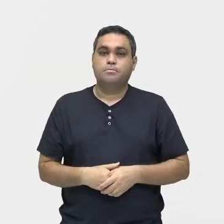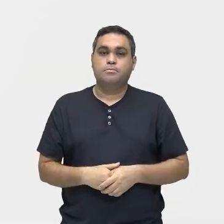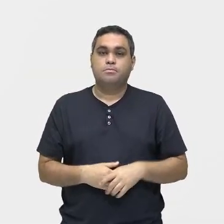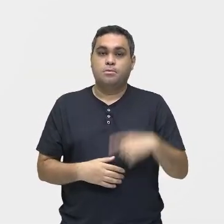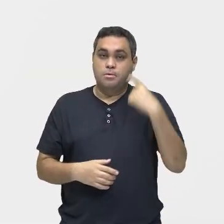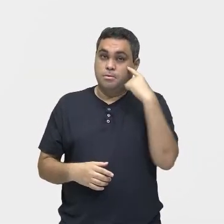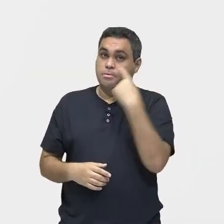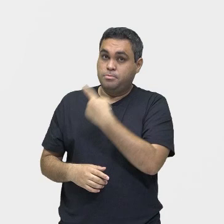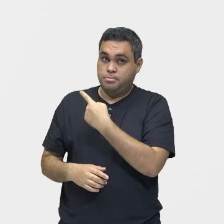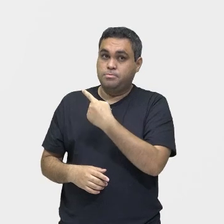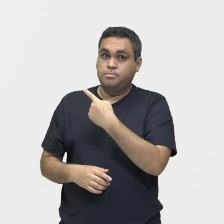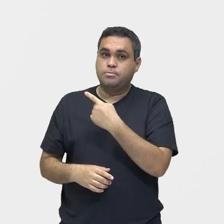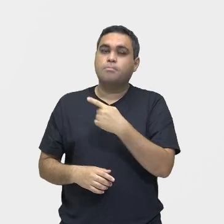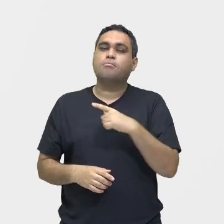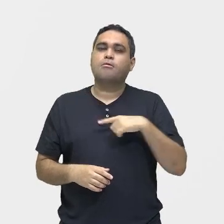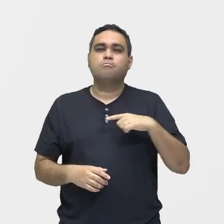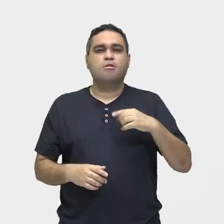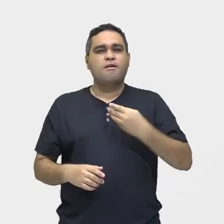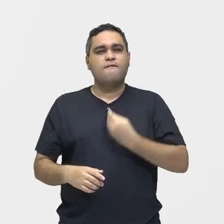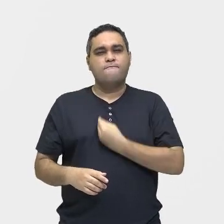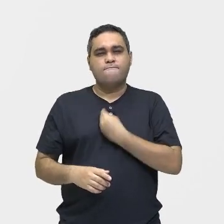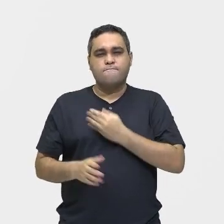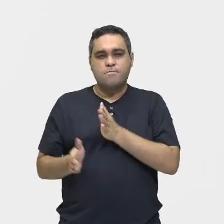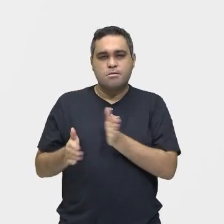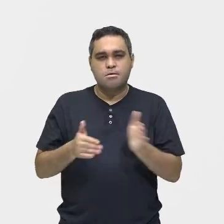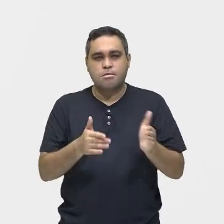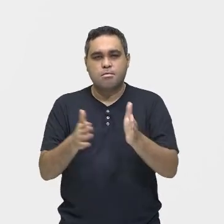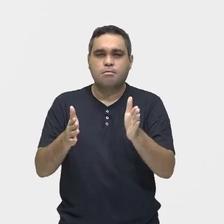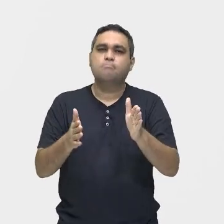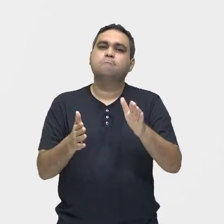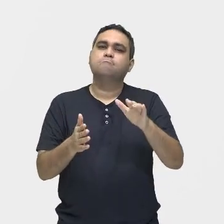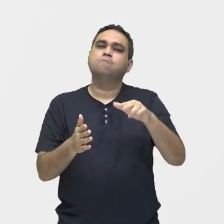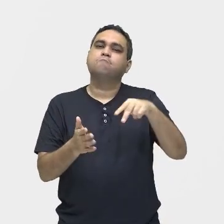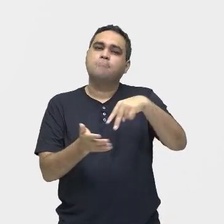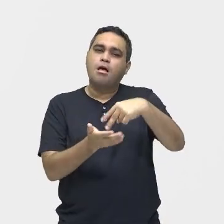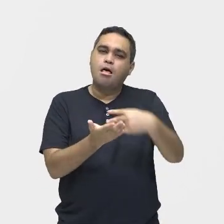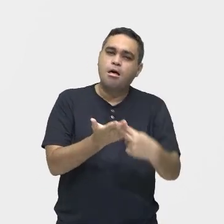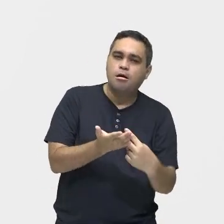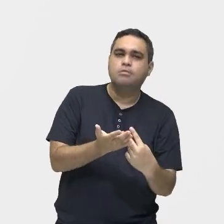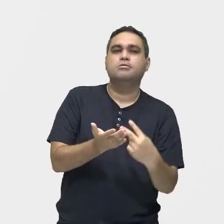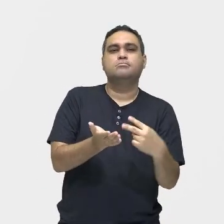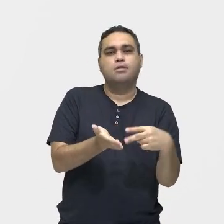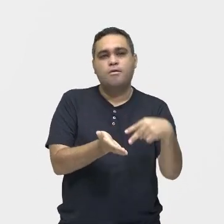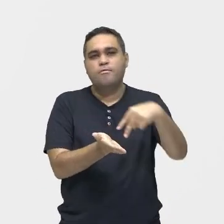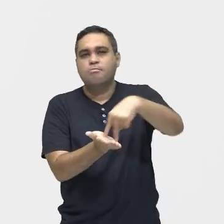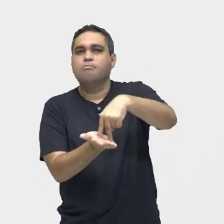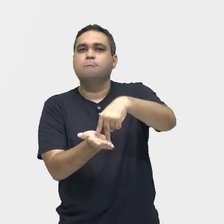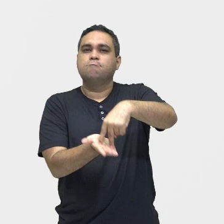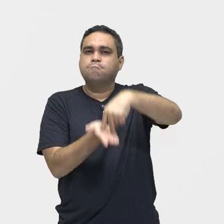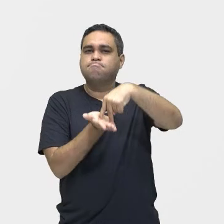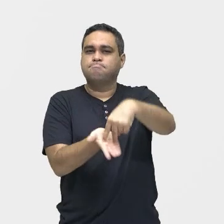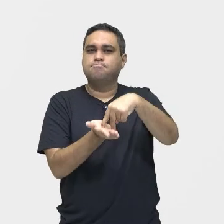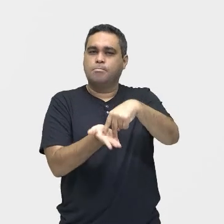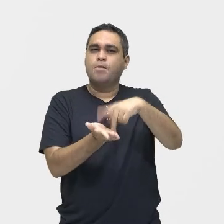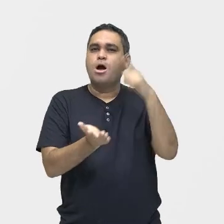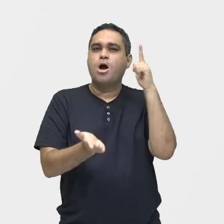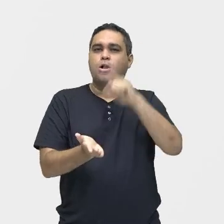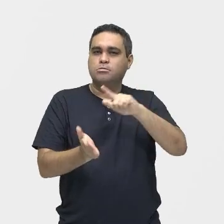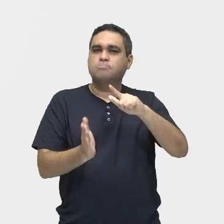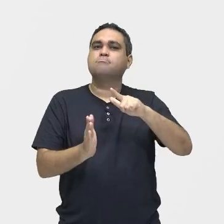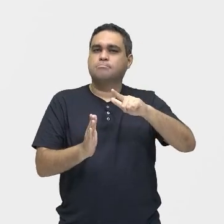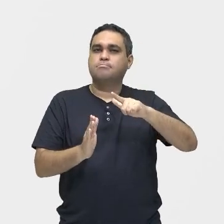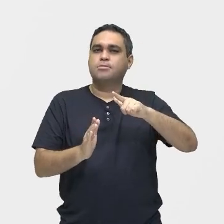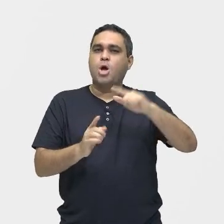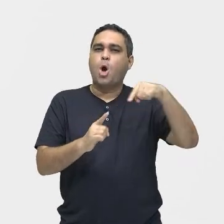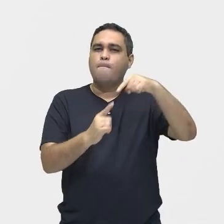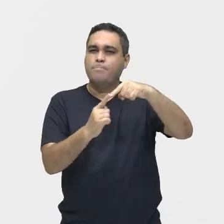ó, na caminhada da vida, caímos, levantamos e continuamos firmes e fortes para alcançar nossos propósitos. Os